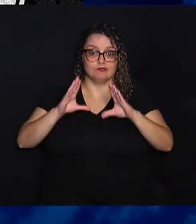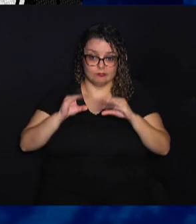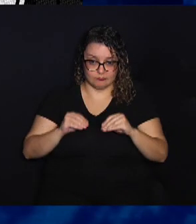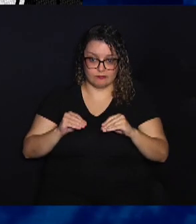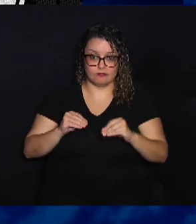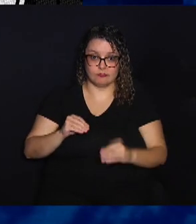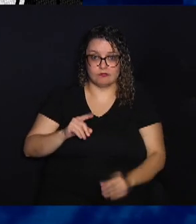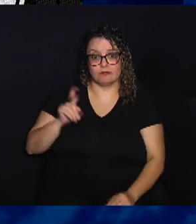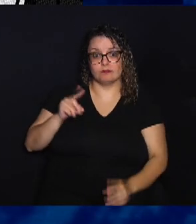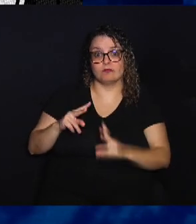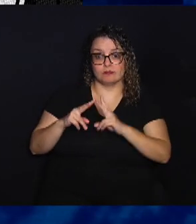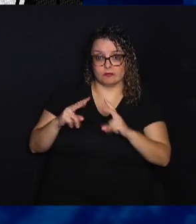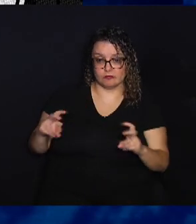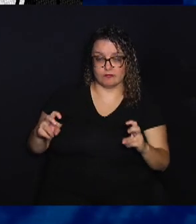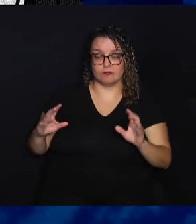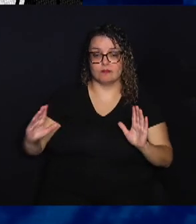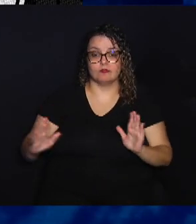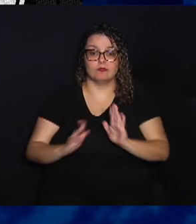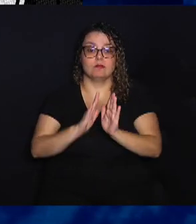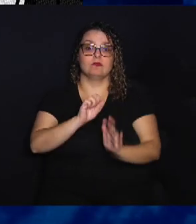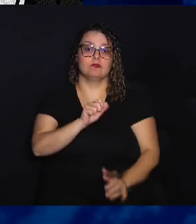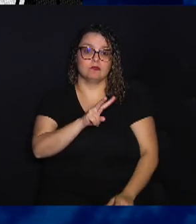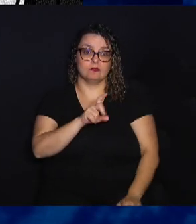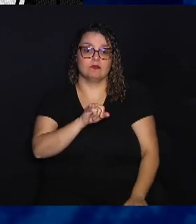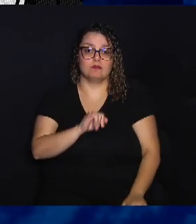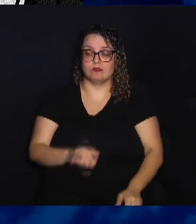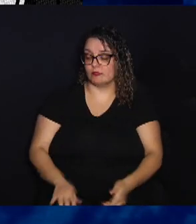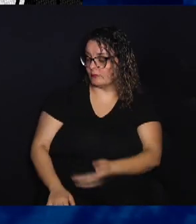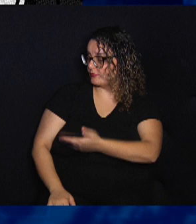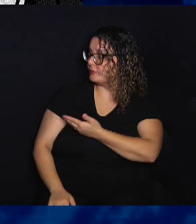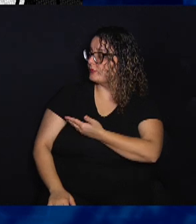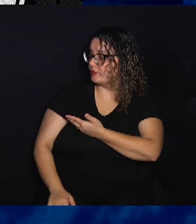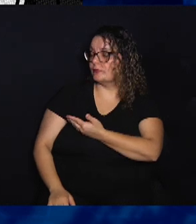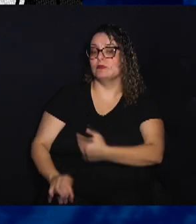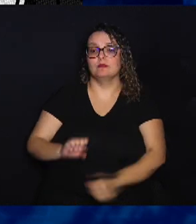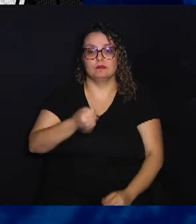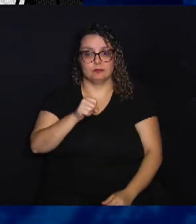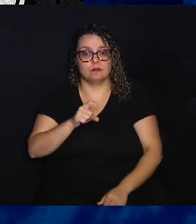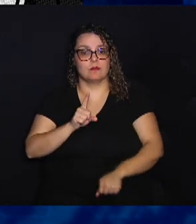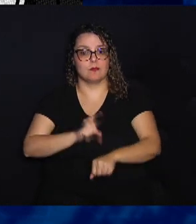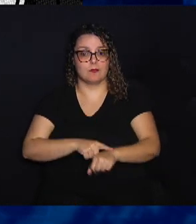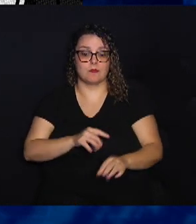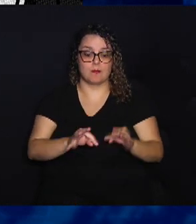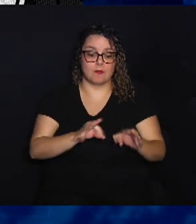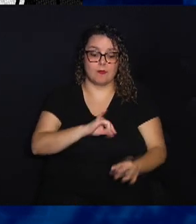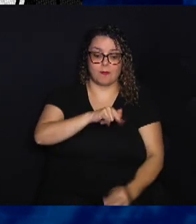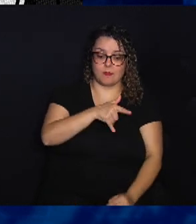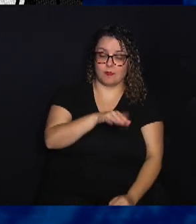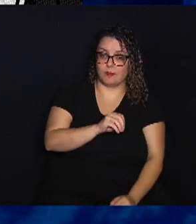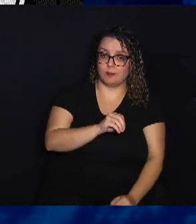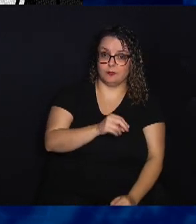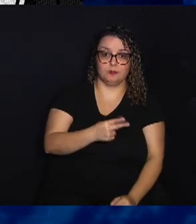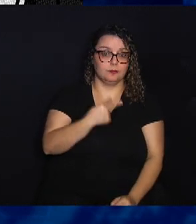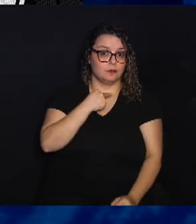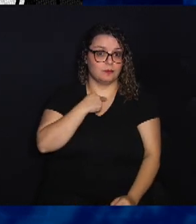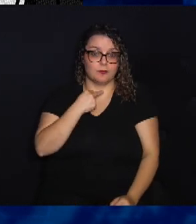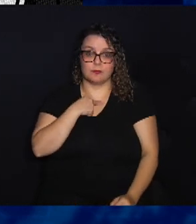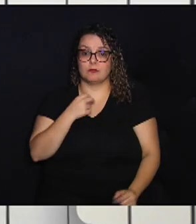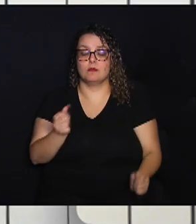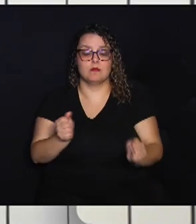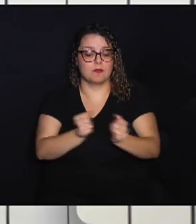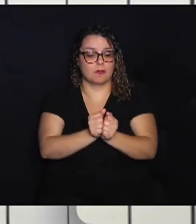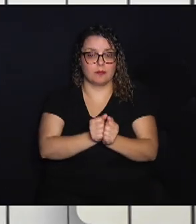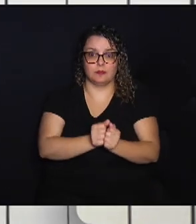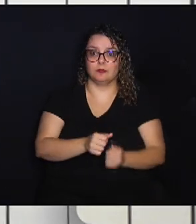em Florianópolis, encara o Avaí. Você já vê o confronto aí na sua tela. Técnico João Brigatti não pode contar com o lateral